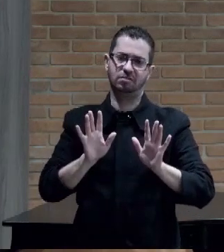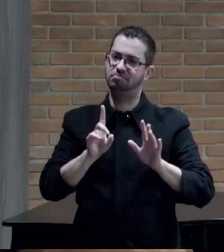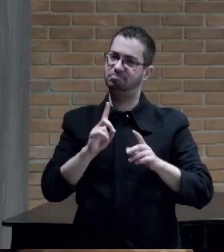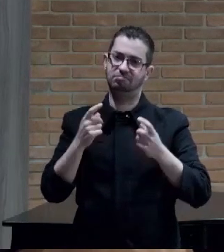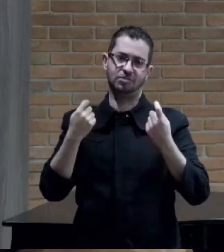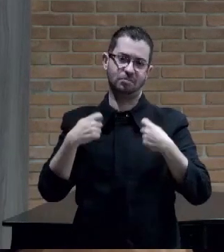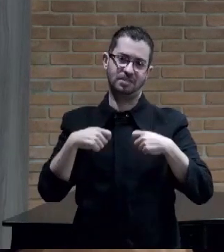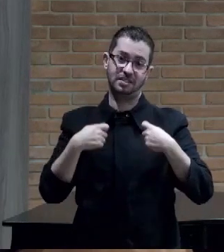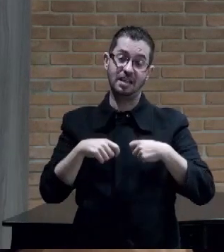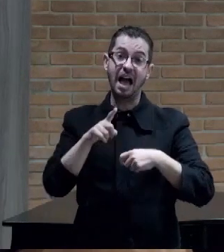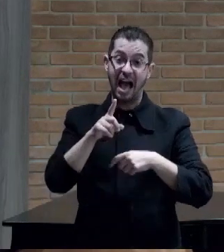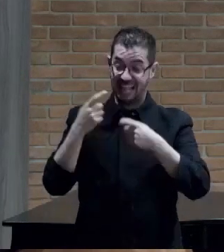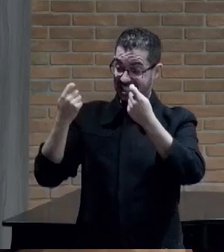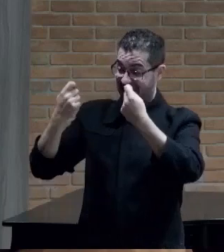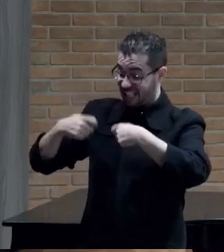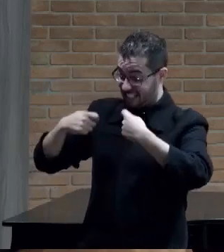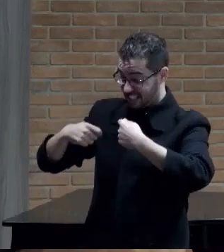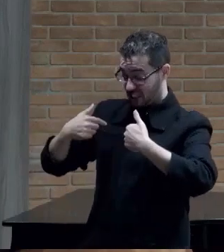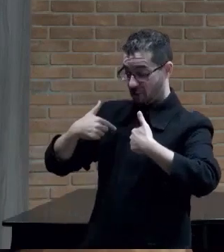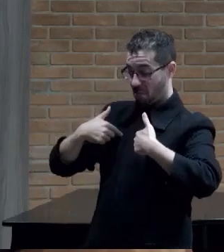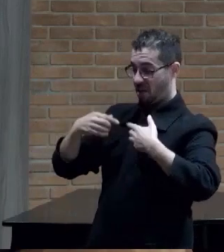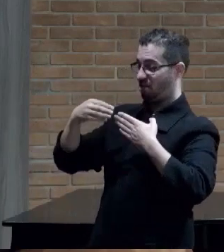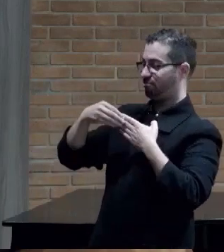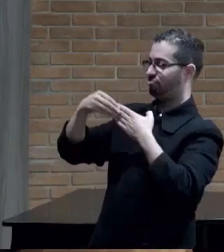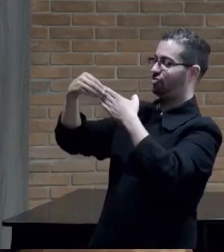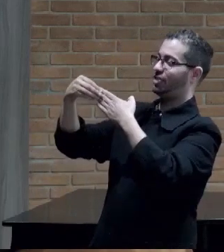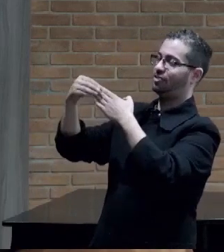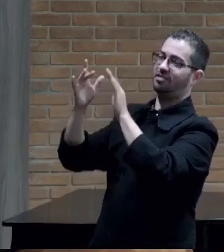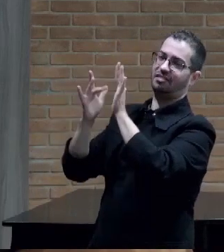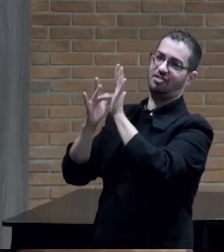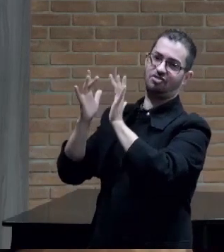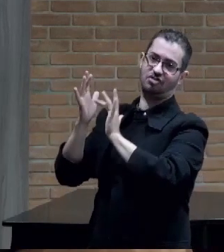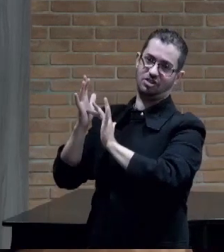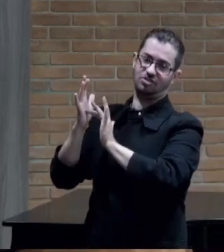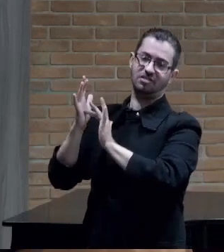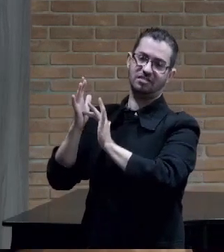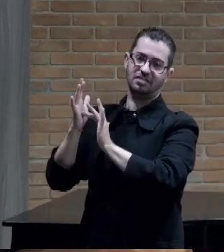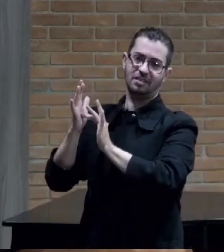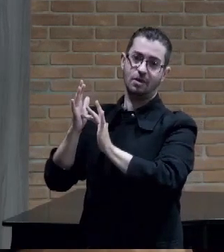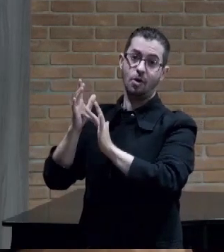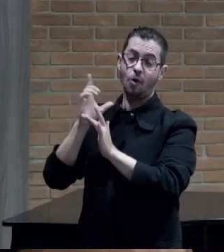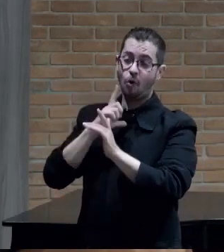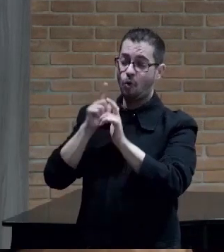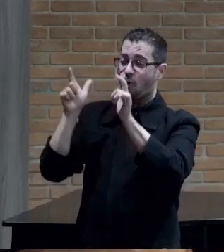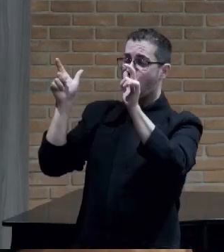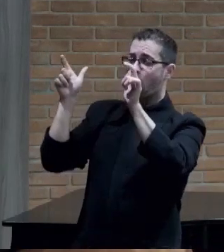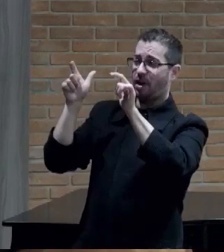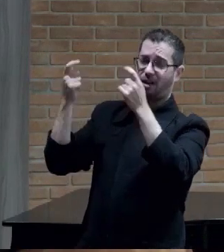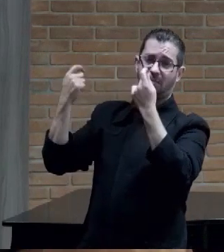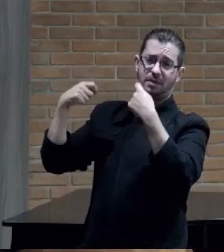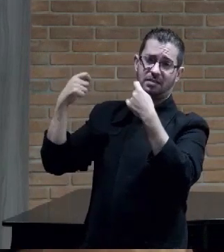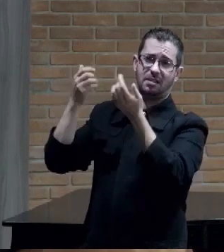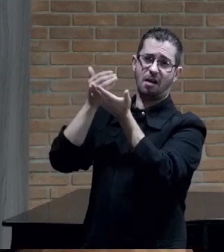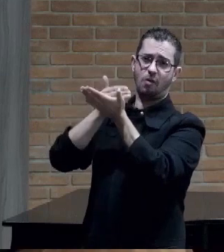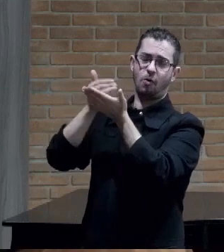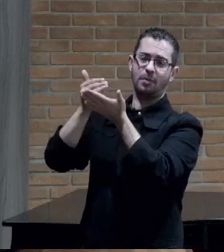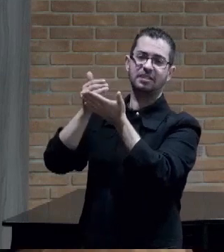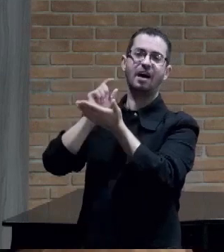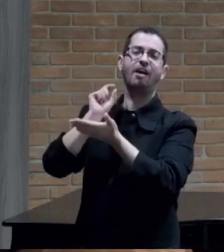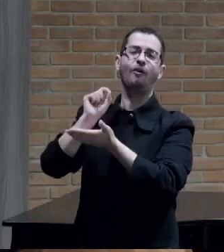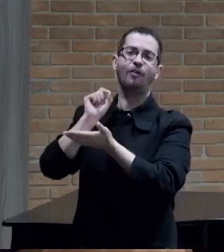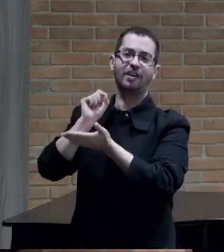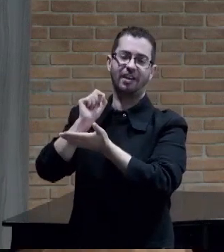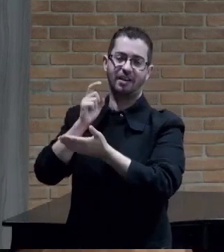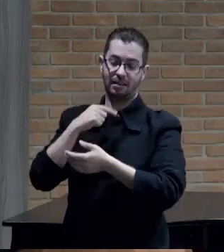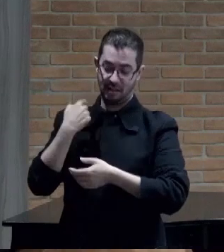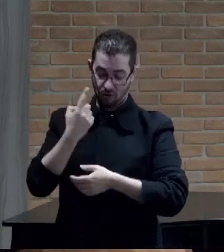que essa necessidade tua te direcione a Cristo. O lugar para começar é com o fato de que em